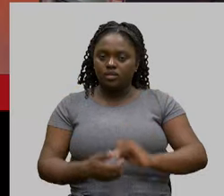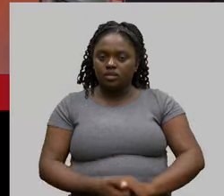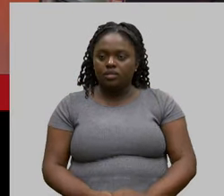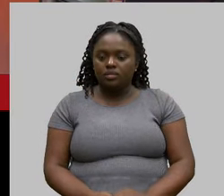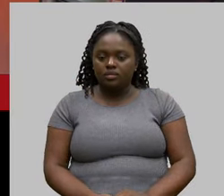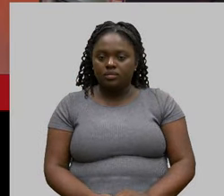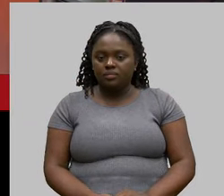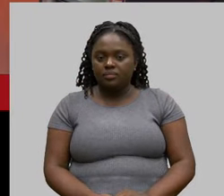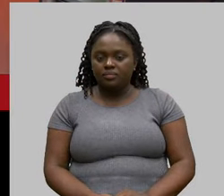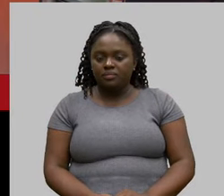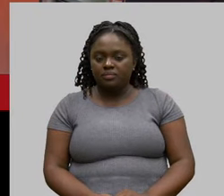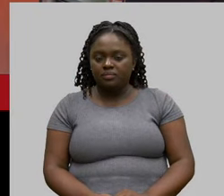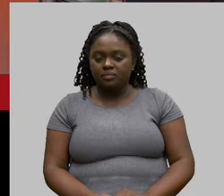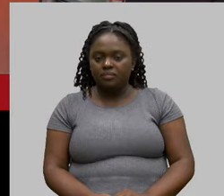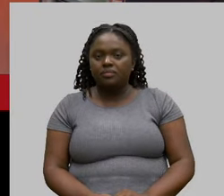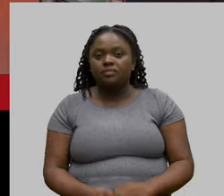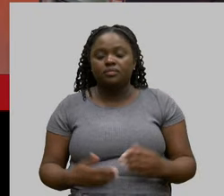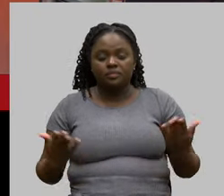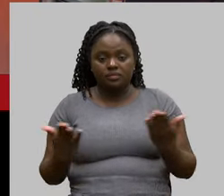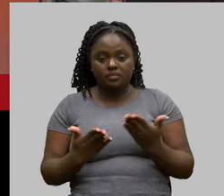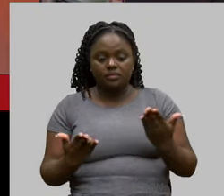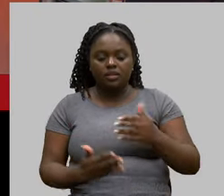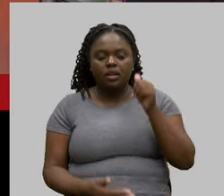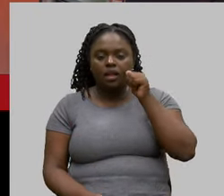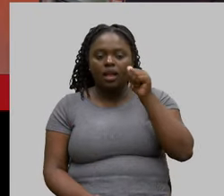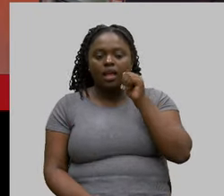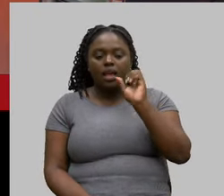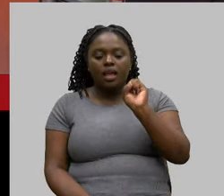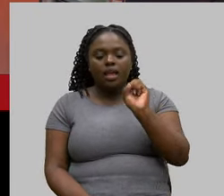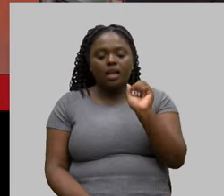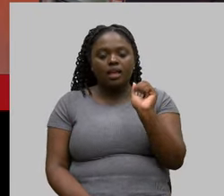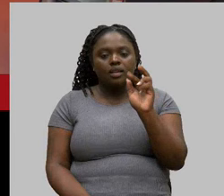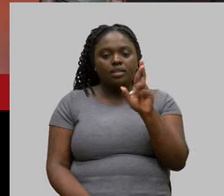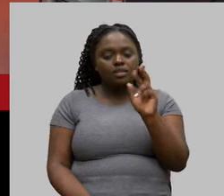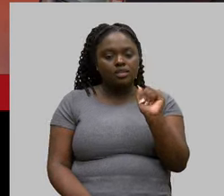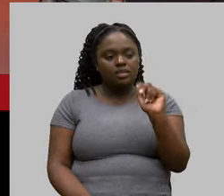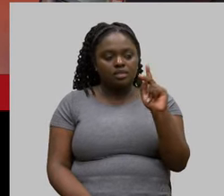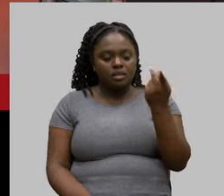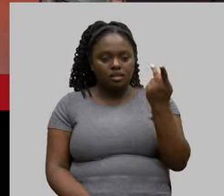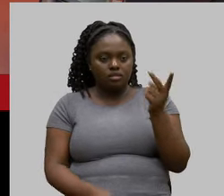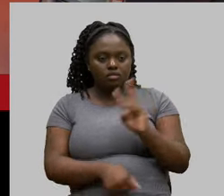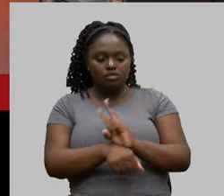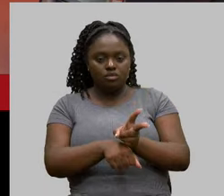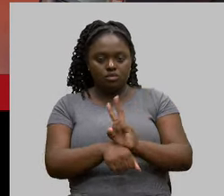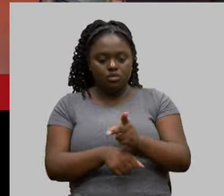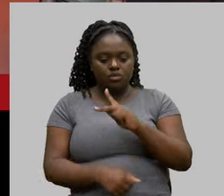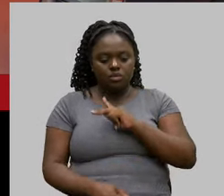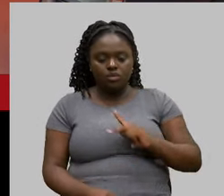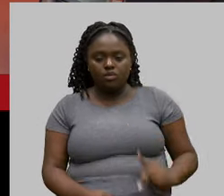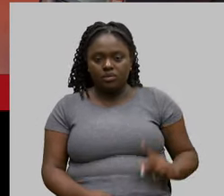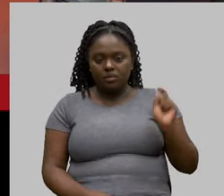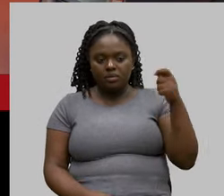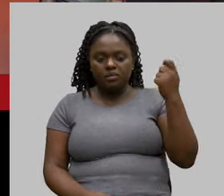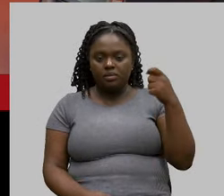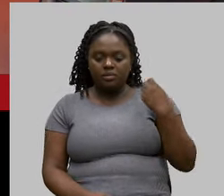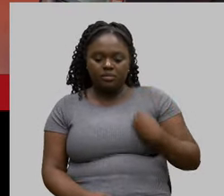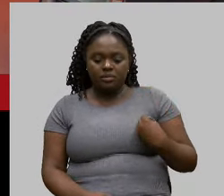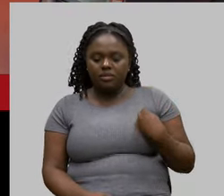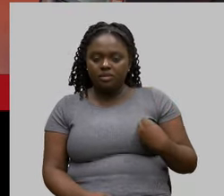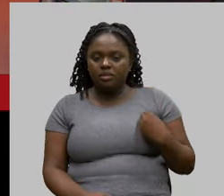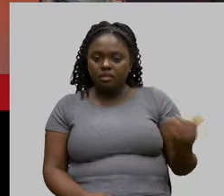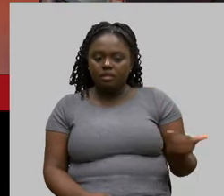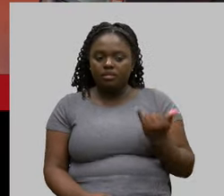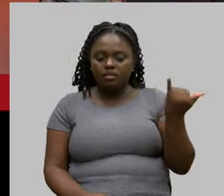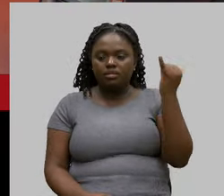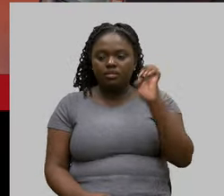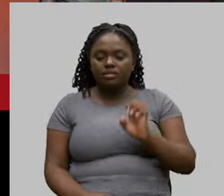a palavra Sara Costa Félix Teixeira diretora Presidente da Associação dos Funcionários fiscais do Estado